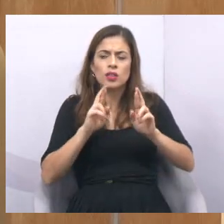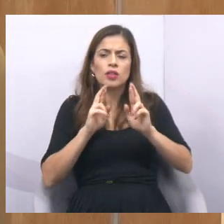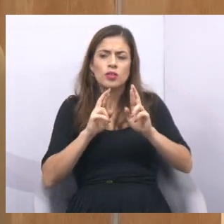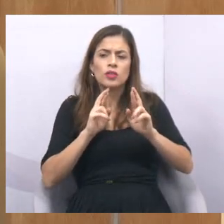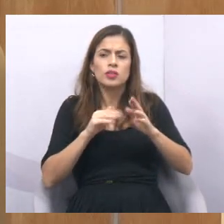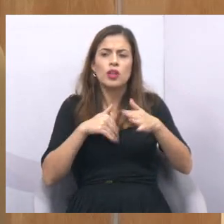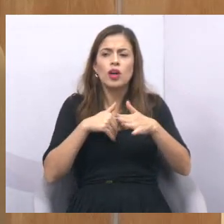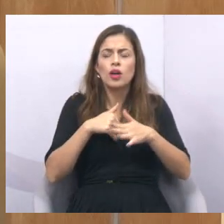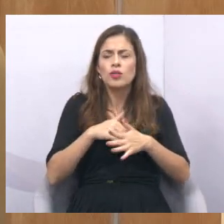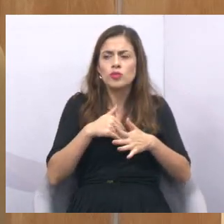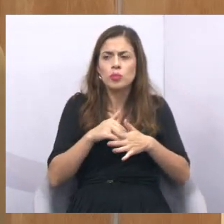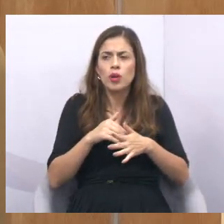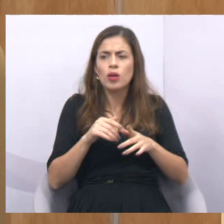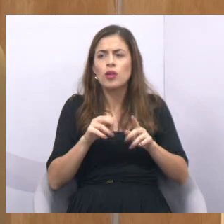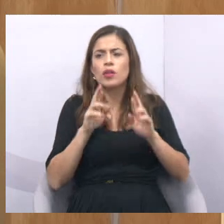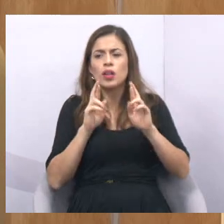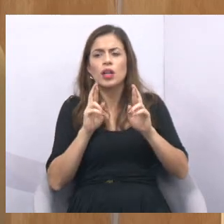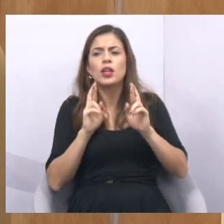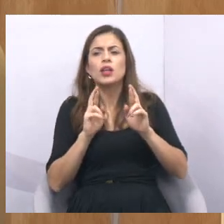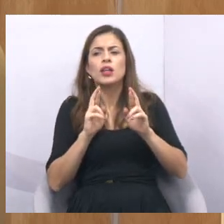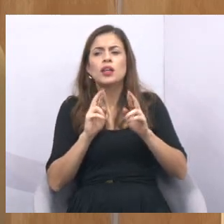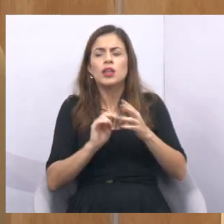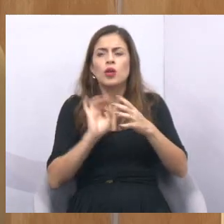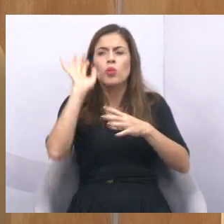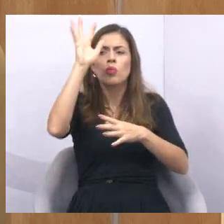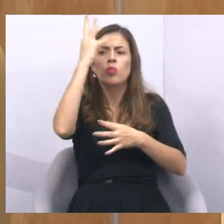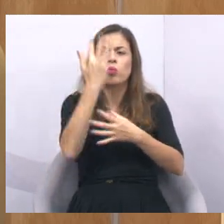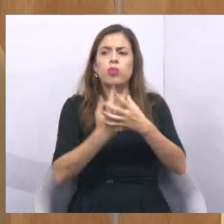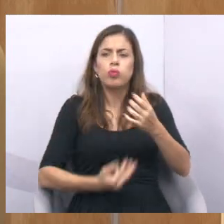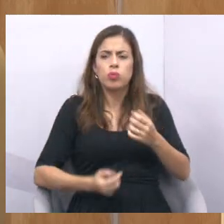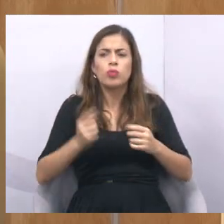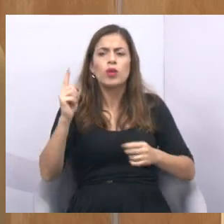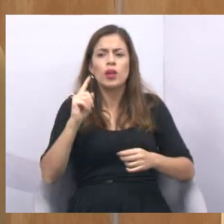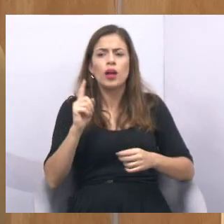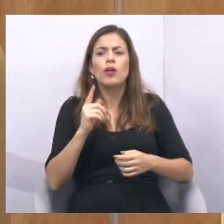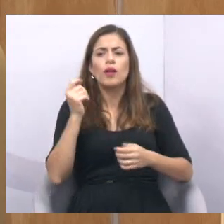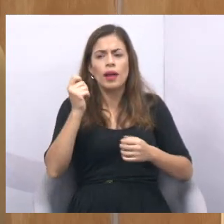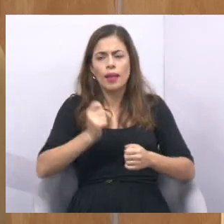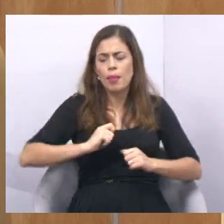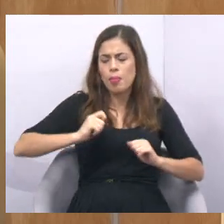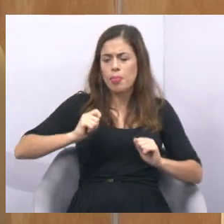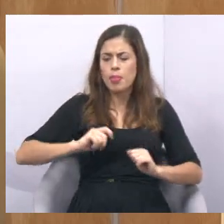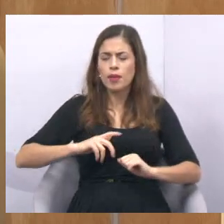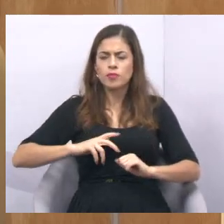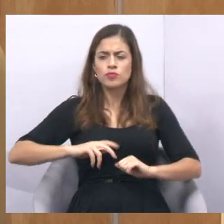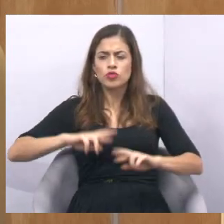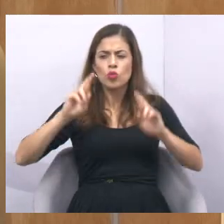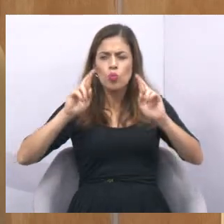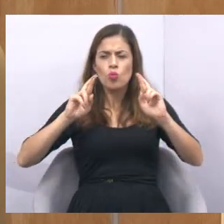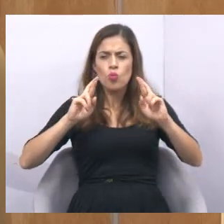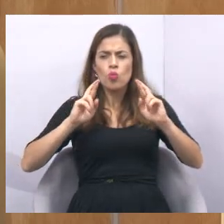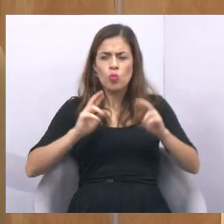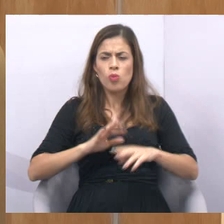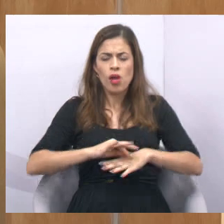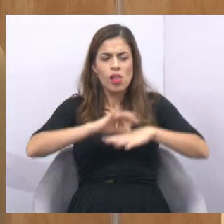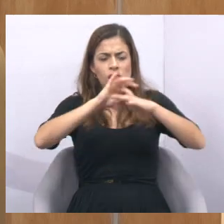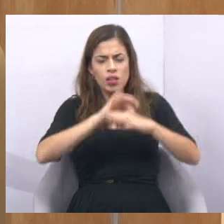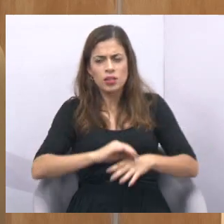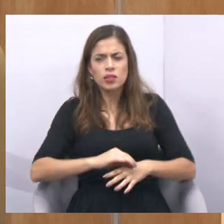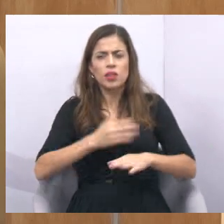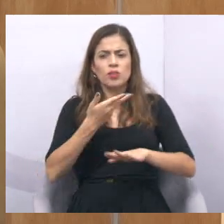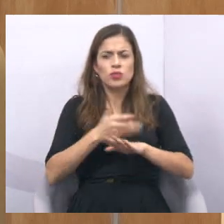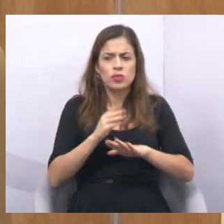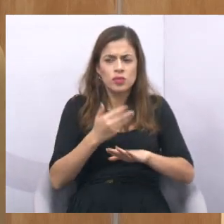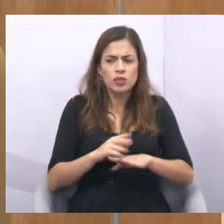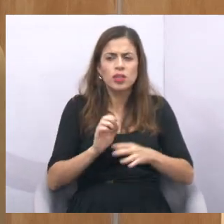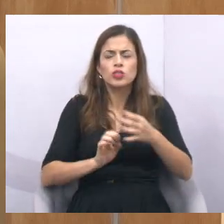no Pacaembu. Ela era a líder, não era Gaviões, aquela loucura, não, era ela. Ela ia lá no treino, ia no treino de basquete,